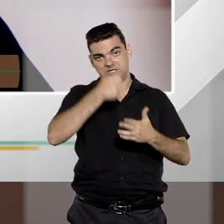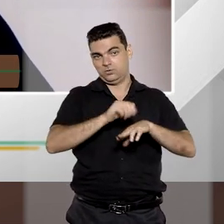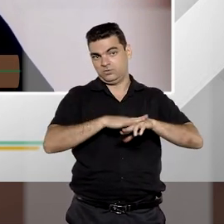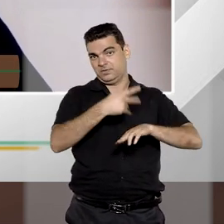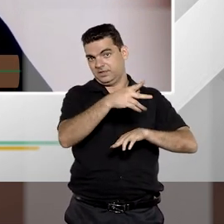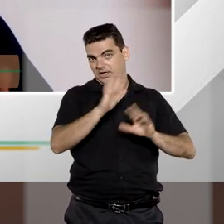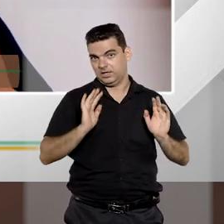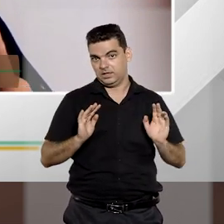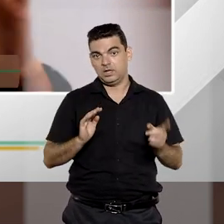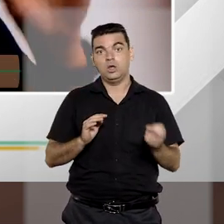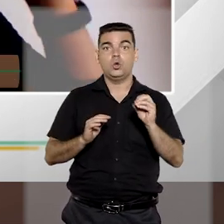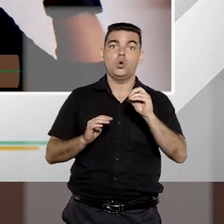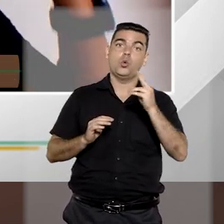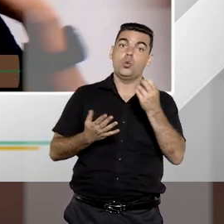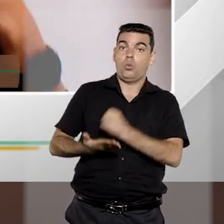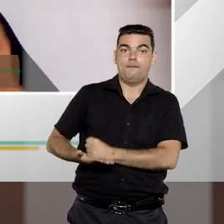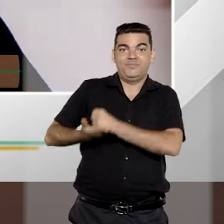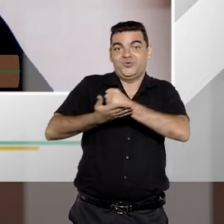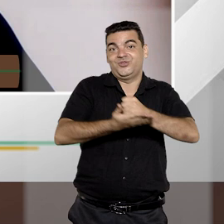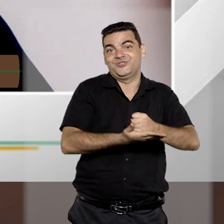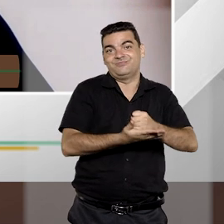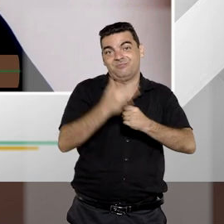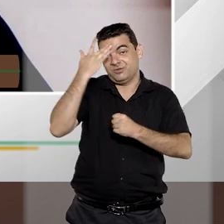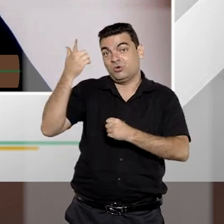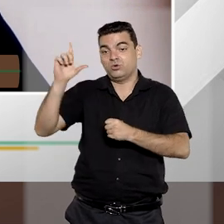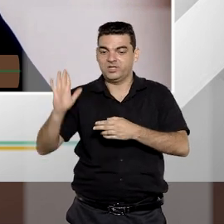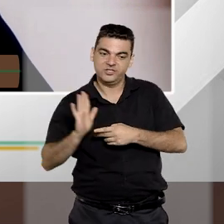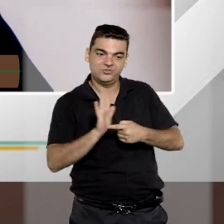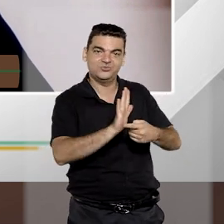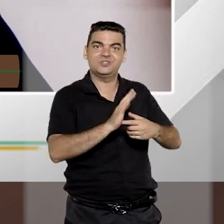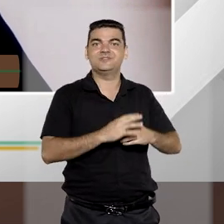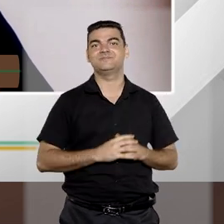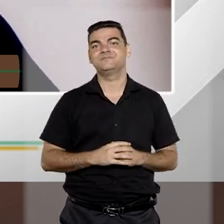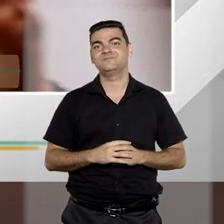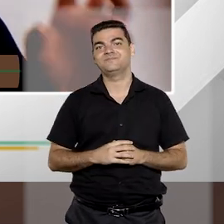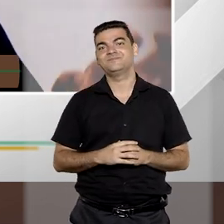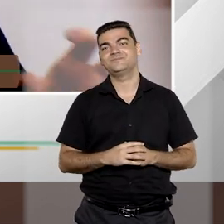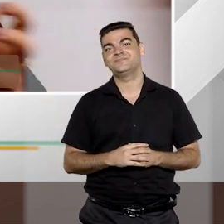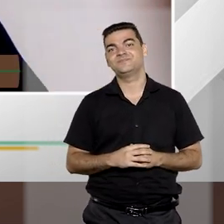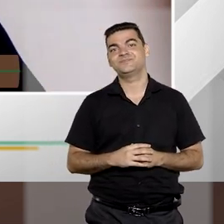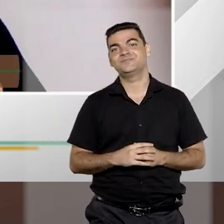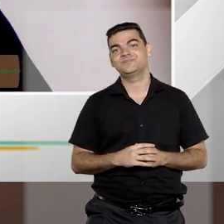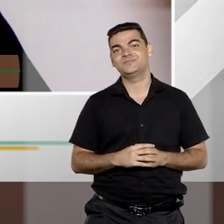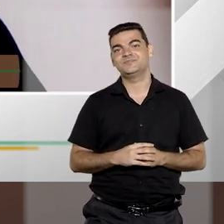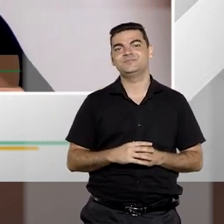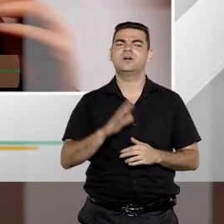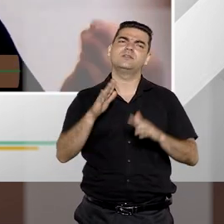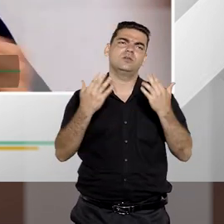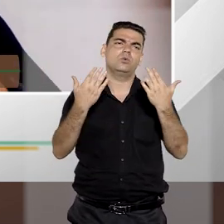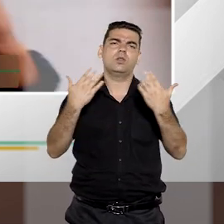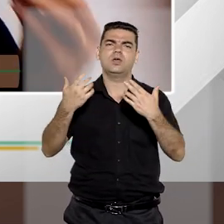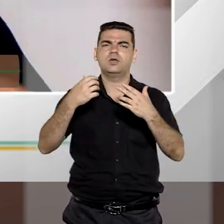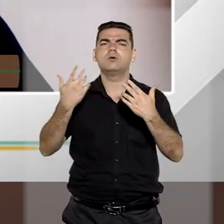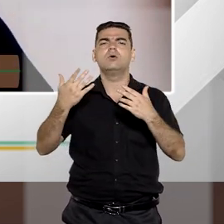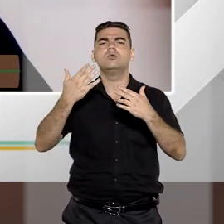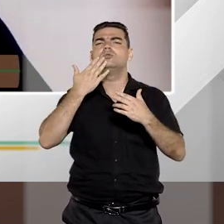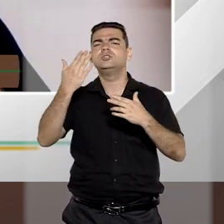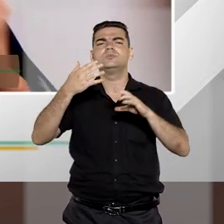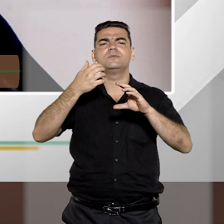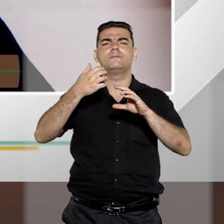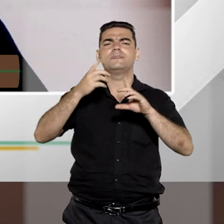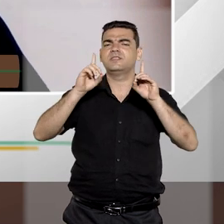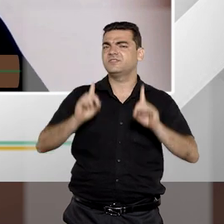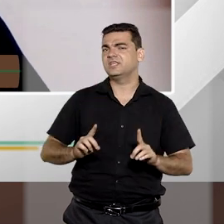decisão apoiada. E quando nós falamos ali também no início sobre caracterizar a deficiência, os graus, os níveis